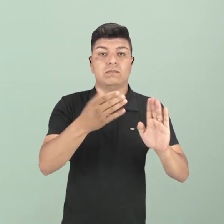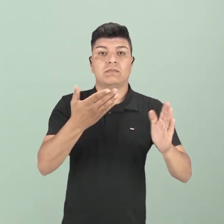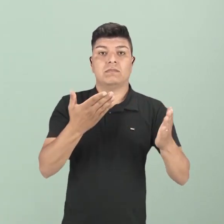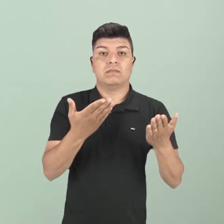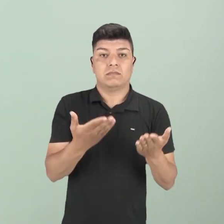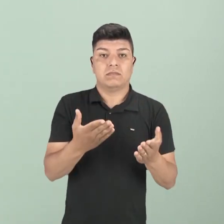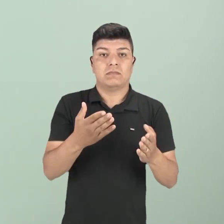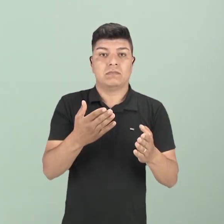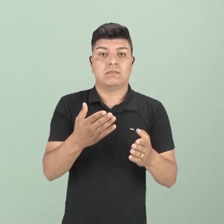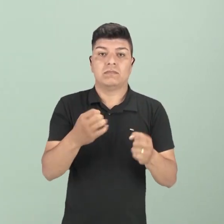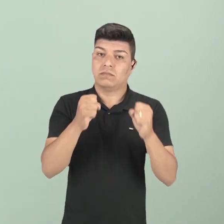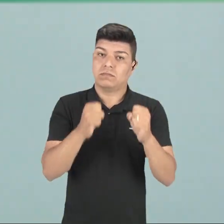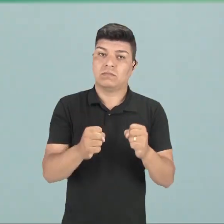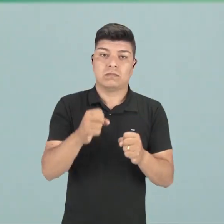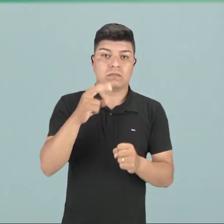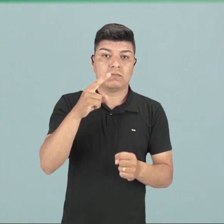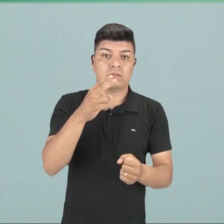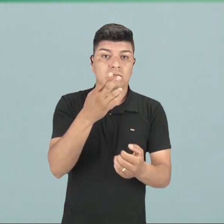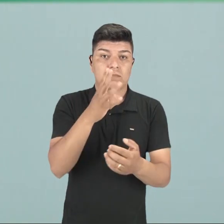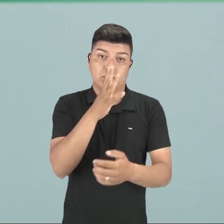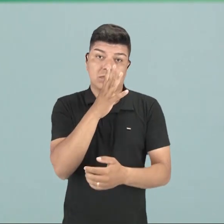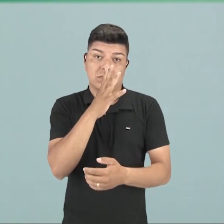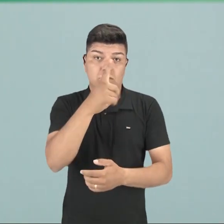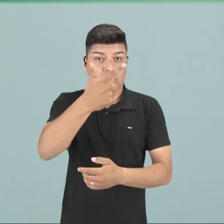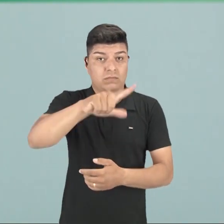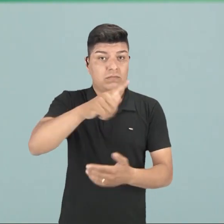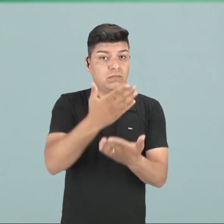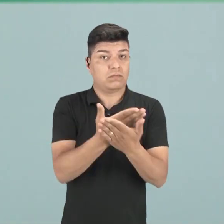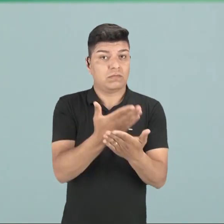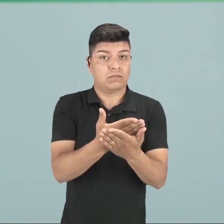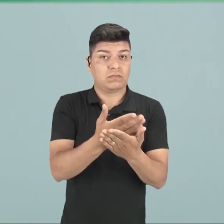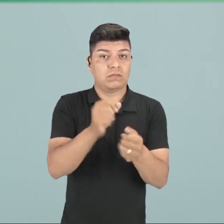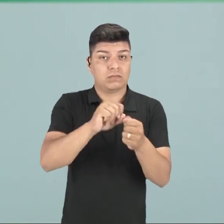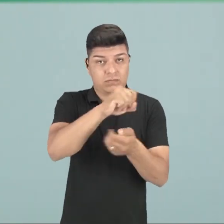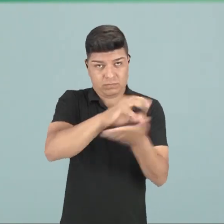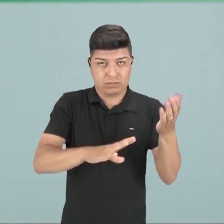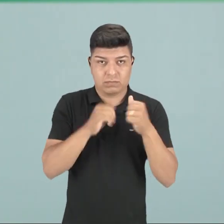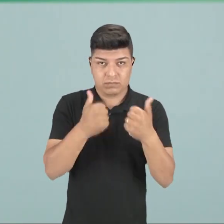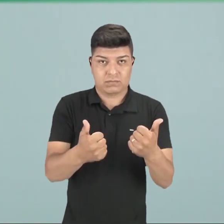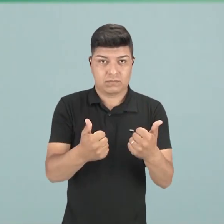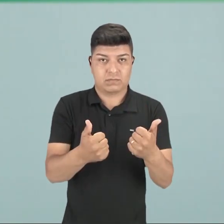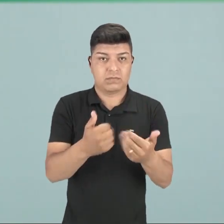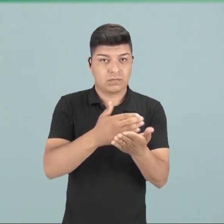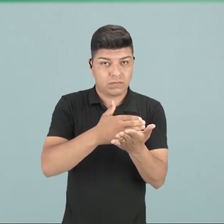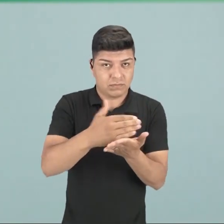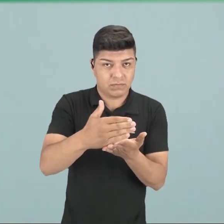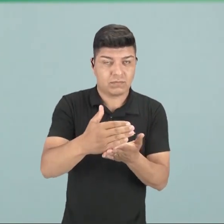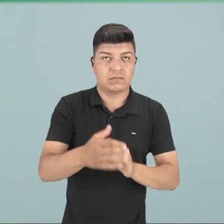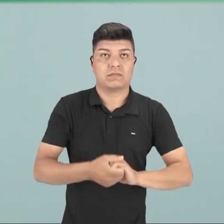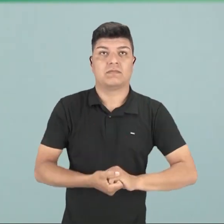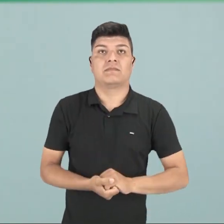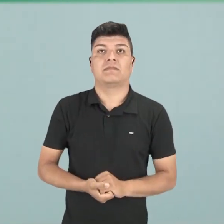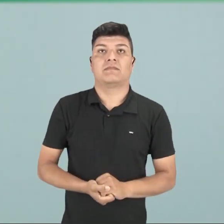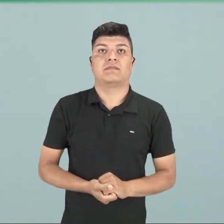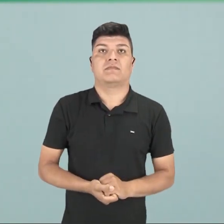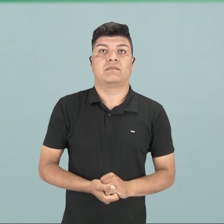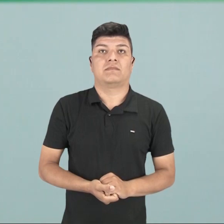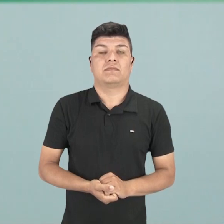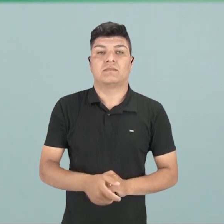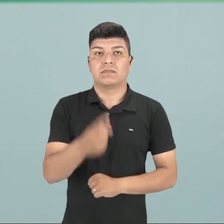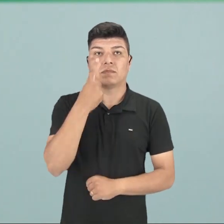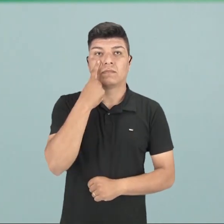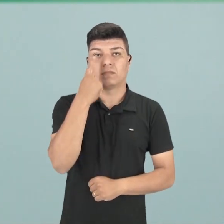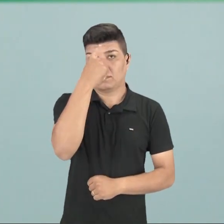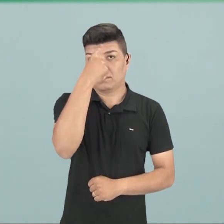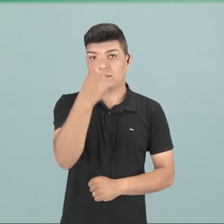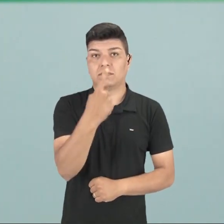eduque.ce.ac.gov.br e pode rever essa aula para assim fazer as atividades. Tudo bem? Vamos começar então? Olhem